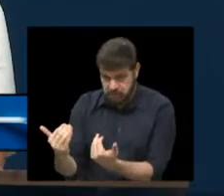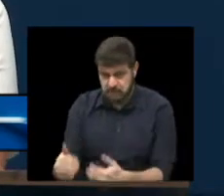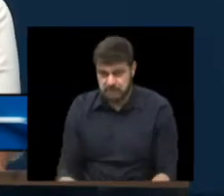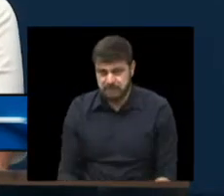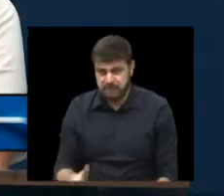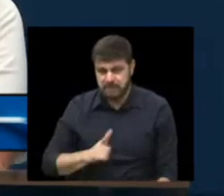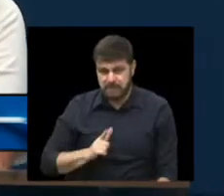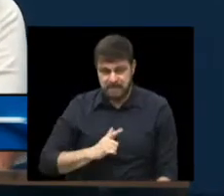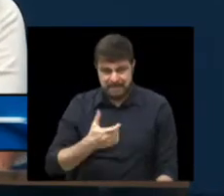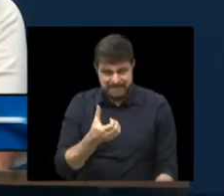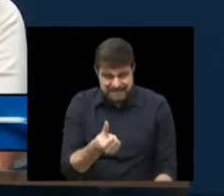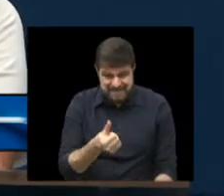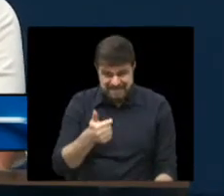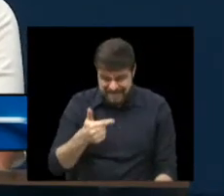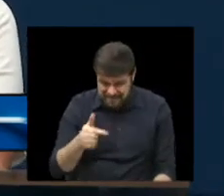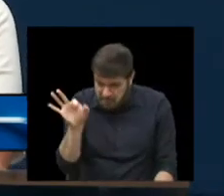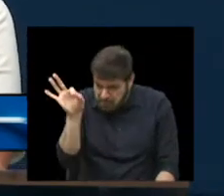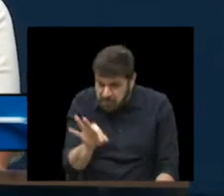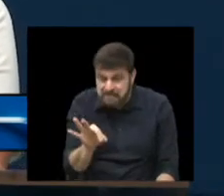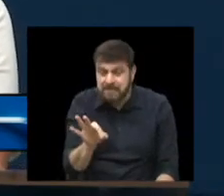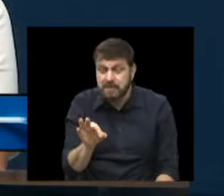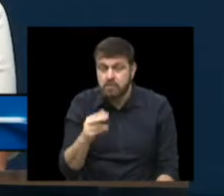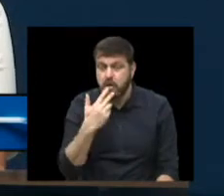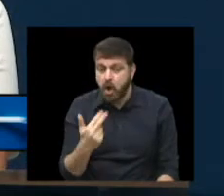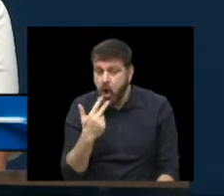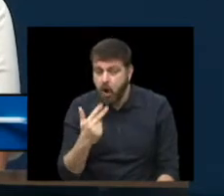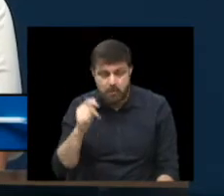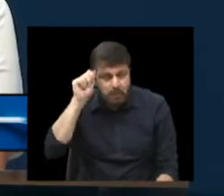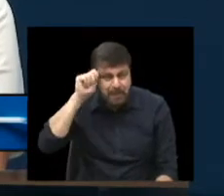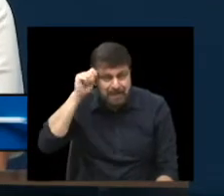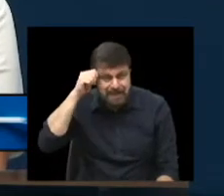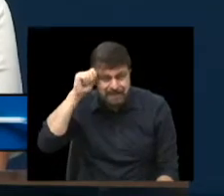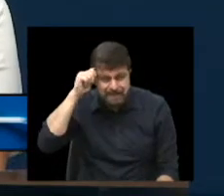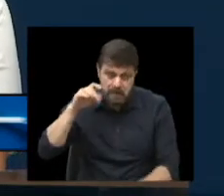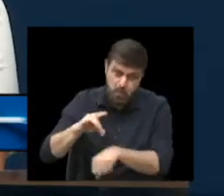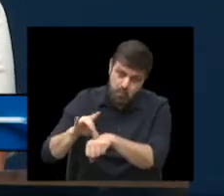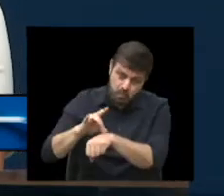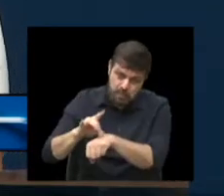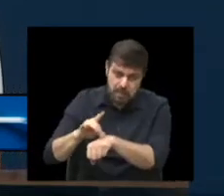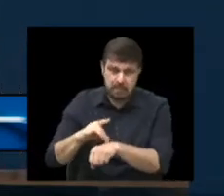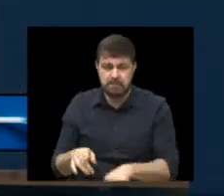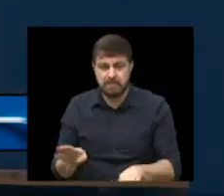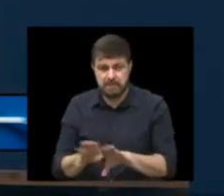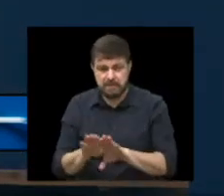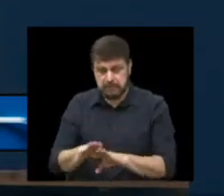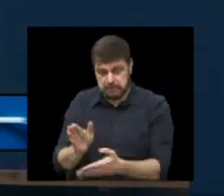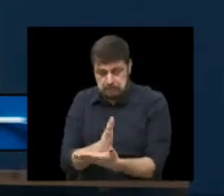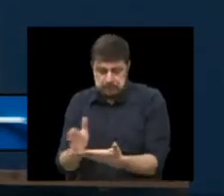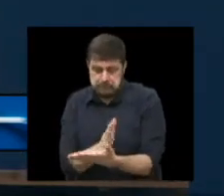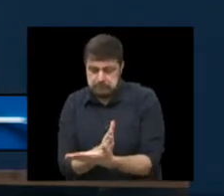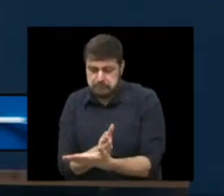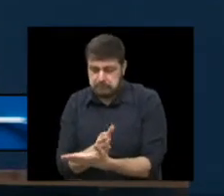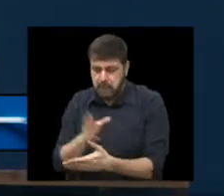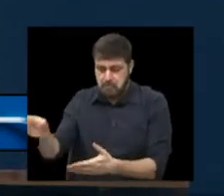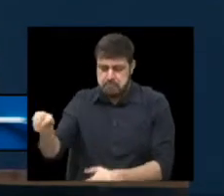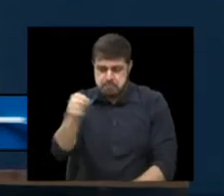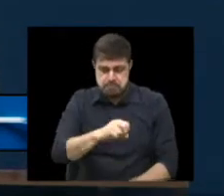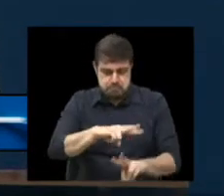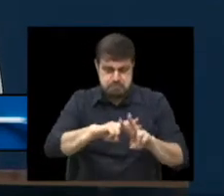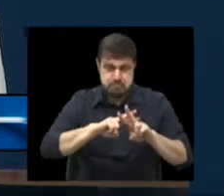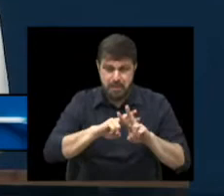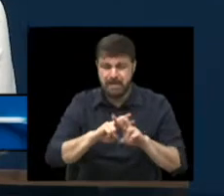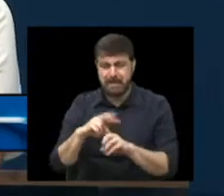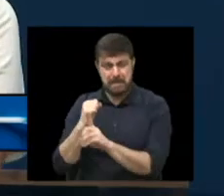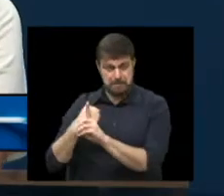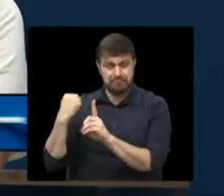e 62% são negros. Essa é uma seletividade que, baseado num problema social, que